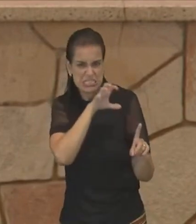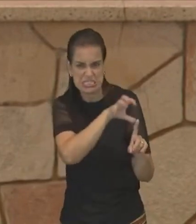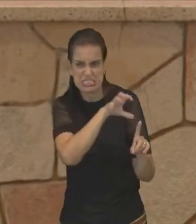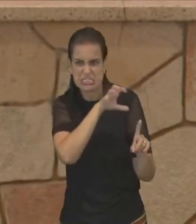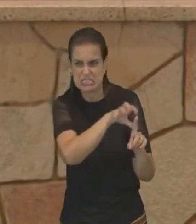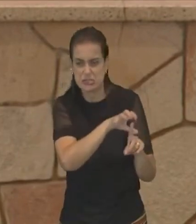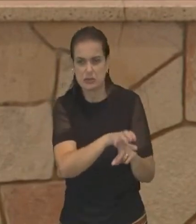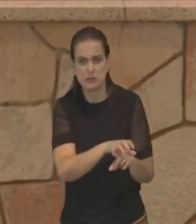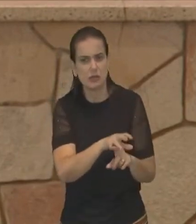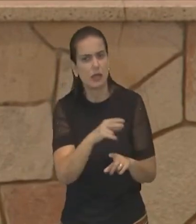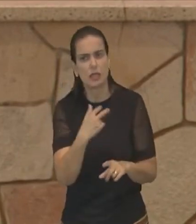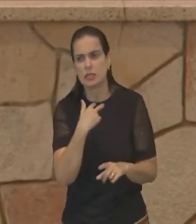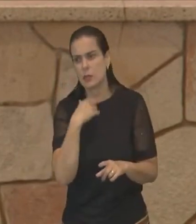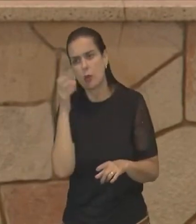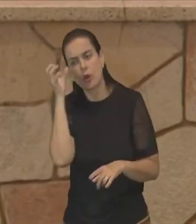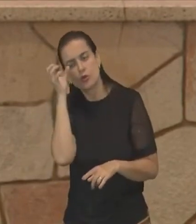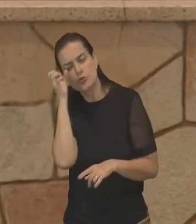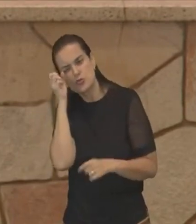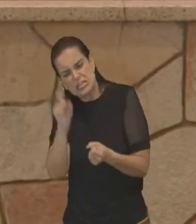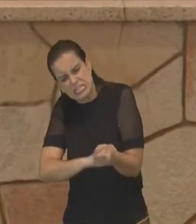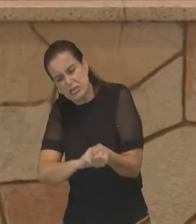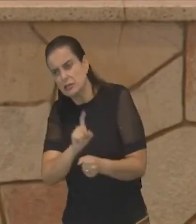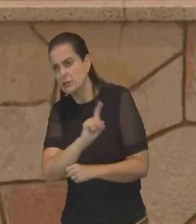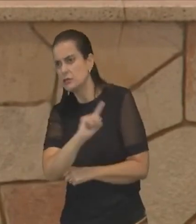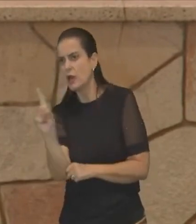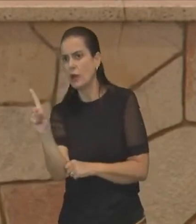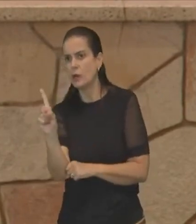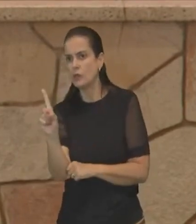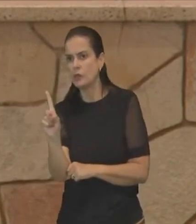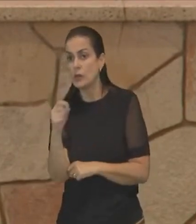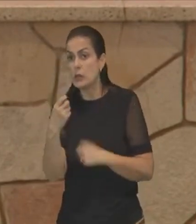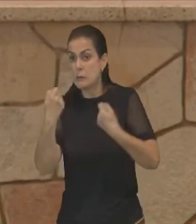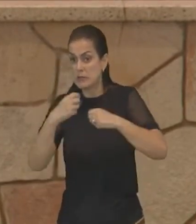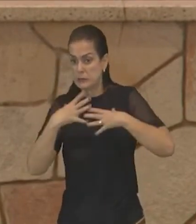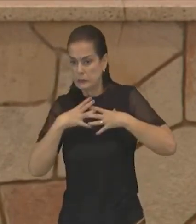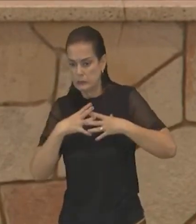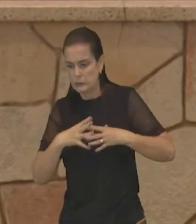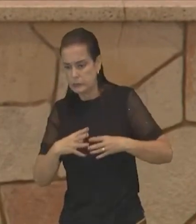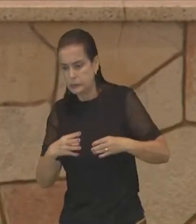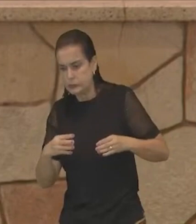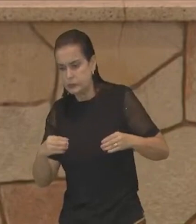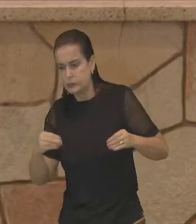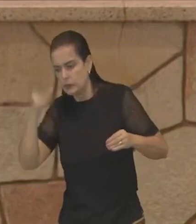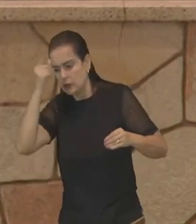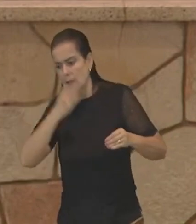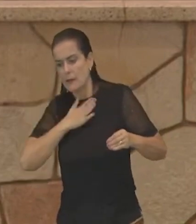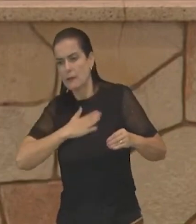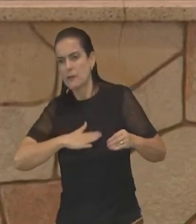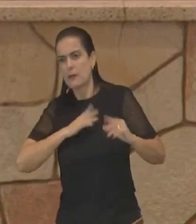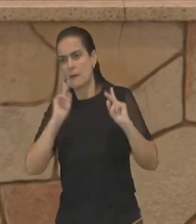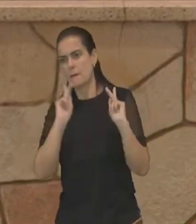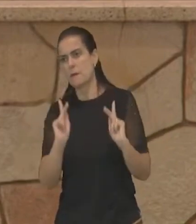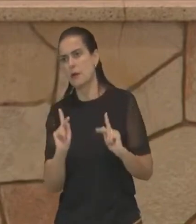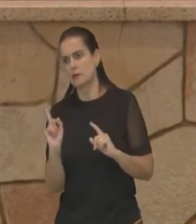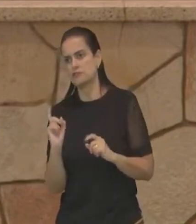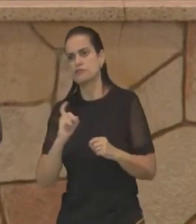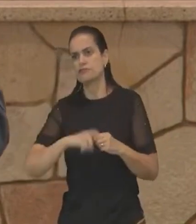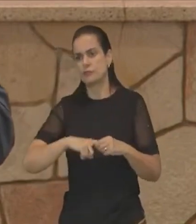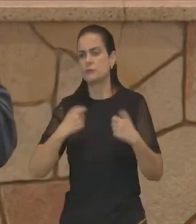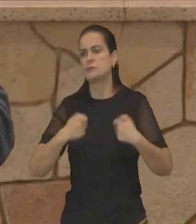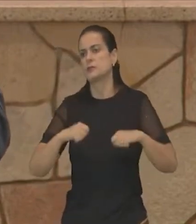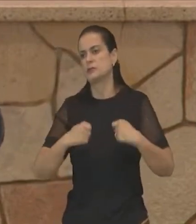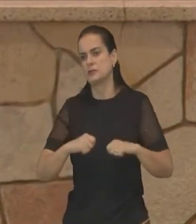dormir irado, querido. Tente de alguma forma esvaziar-se da ira. Um momento de meditação na palavra, uma conversa com alguém,